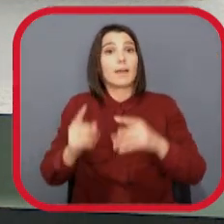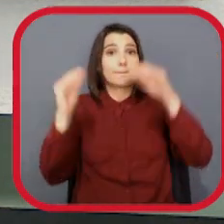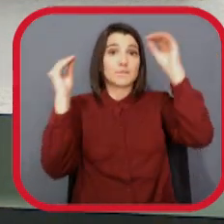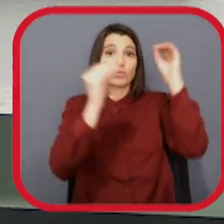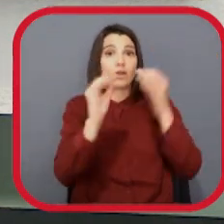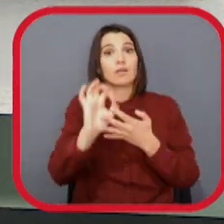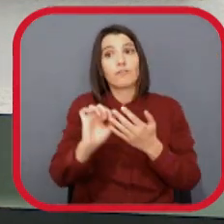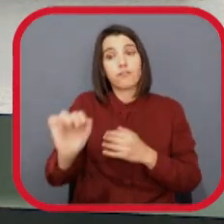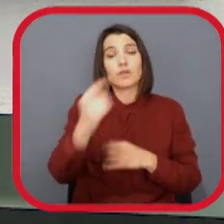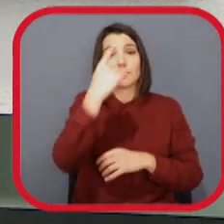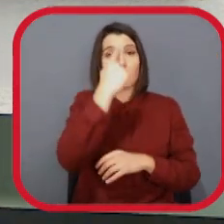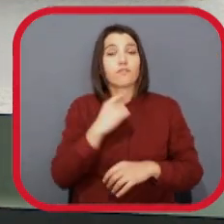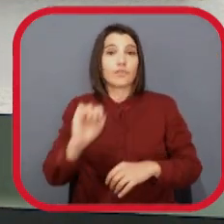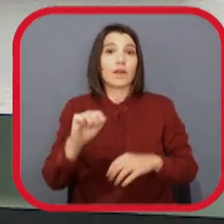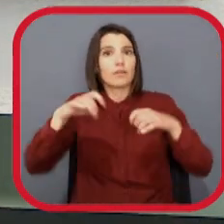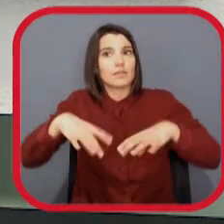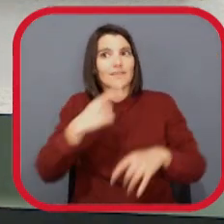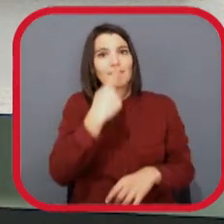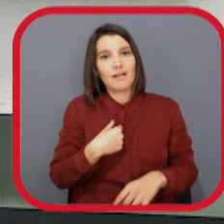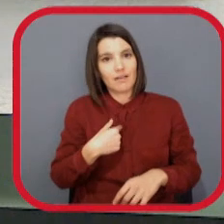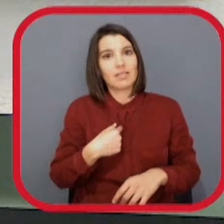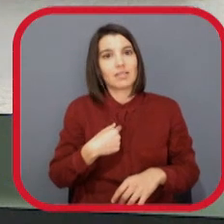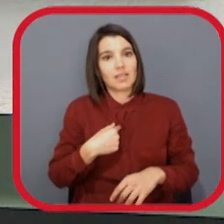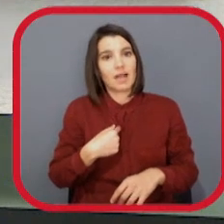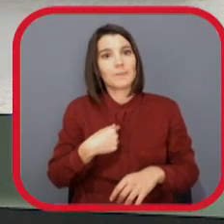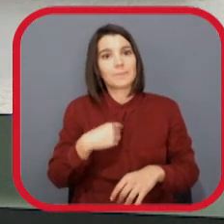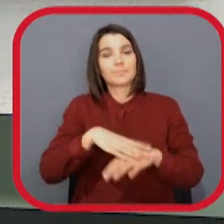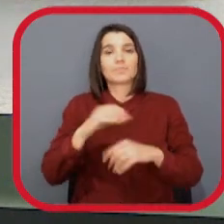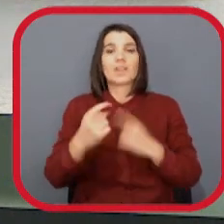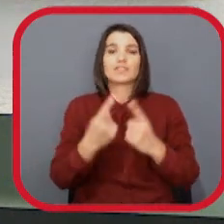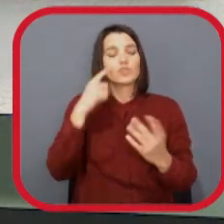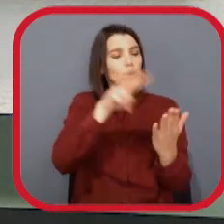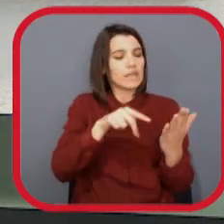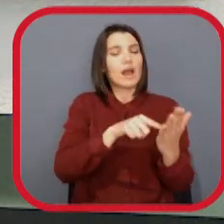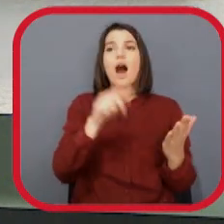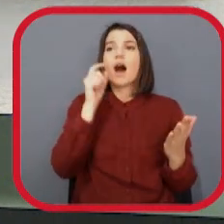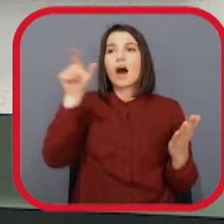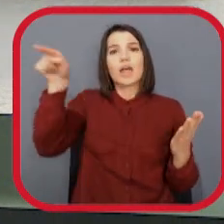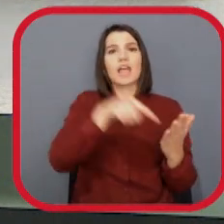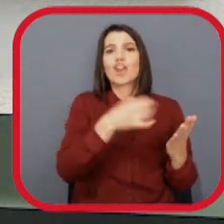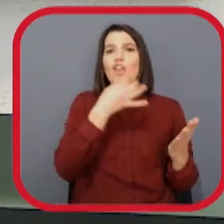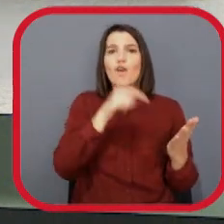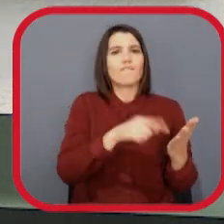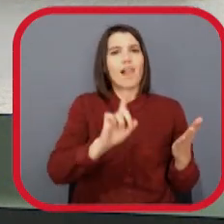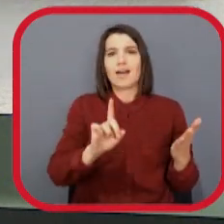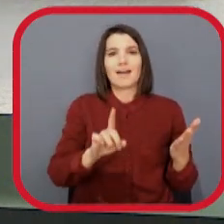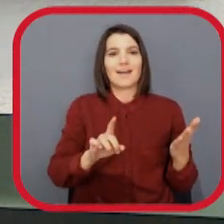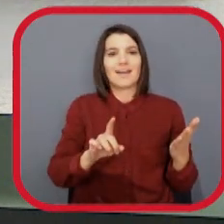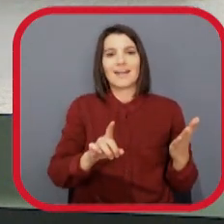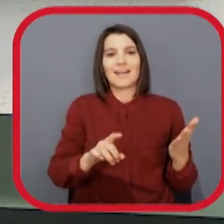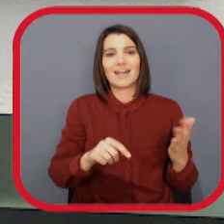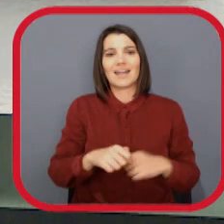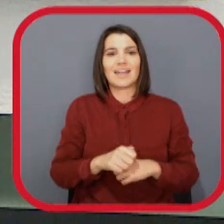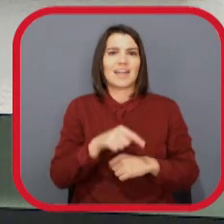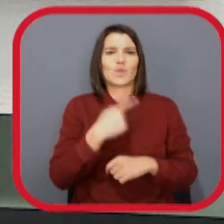personagens, as suas características, o seu perfil, que é para não errar. E por isso é que às vezes estou a ler e digo, este personagem não fala